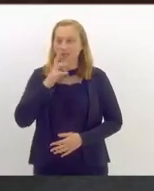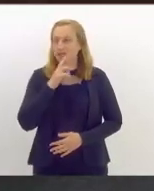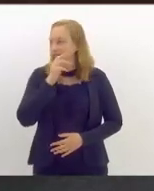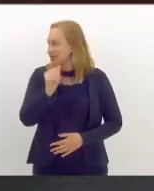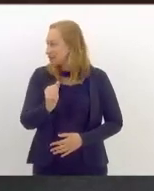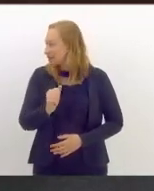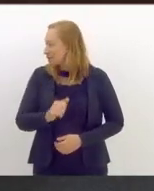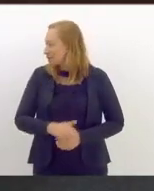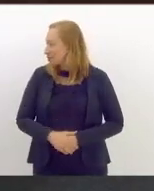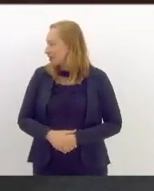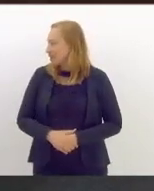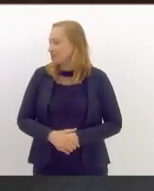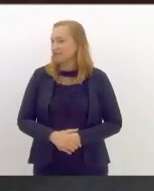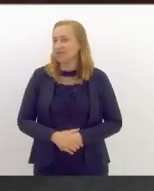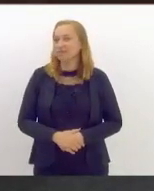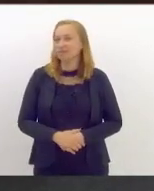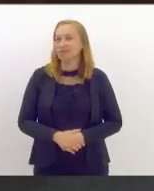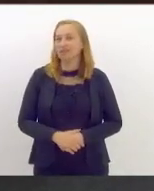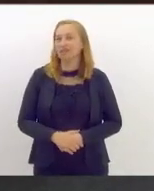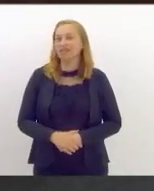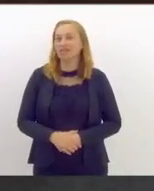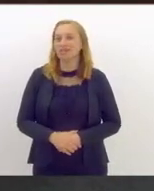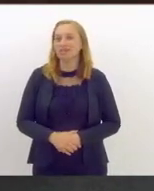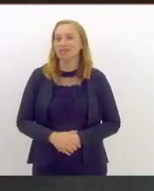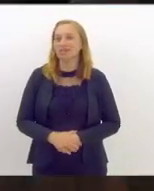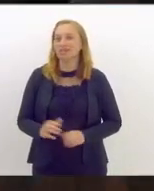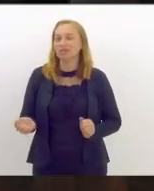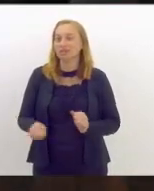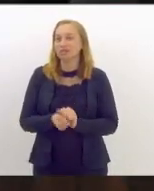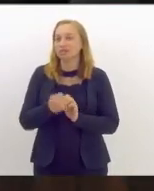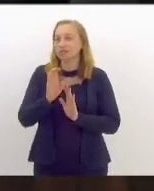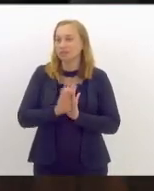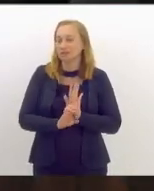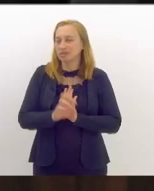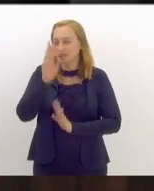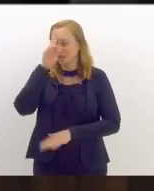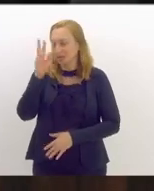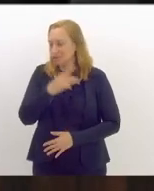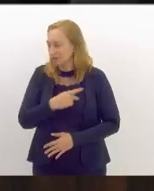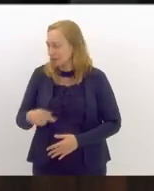pela constitucionalidade com emenda senhor presidente com